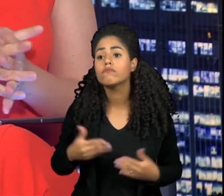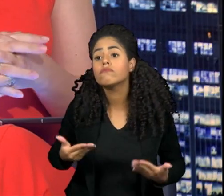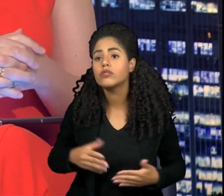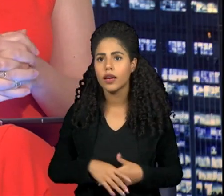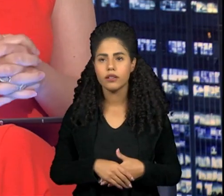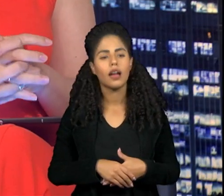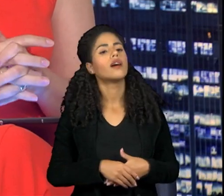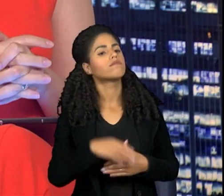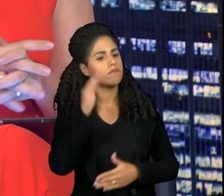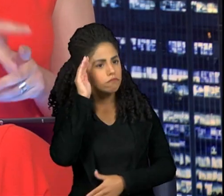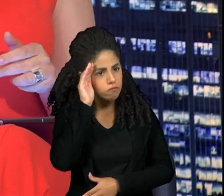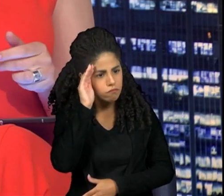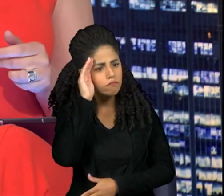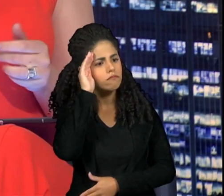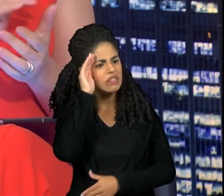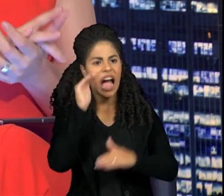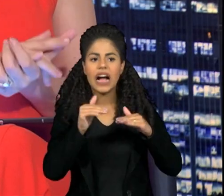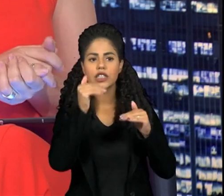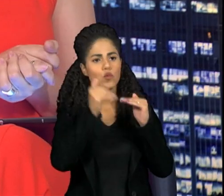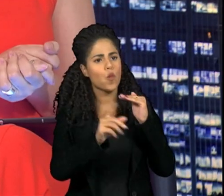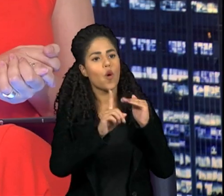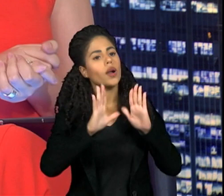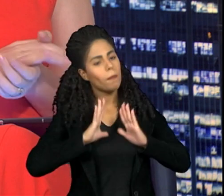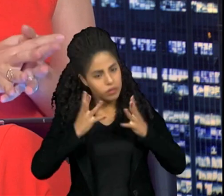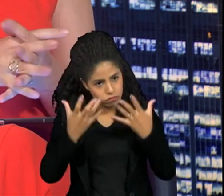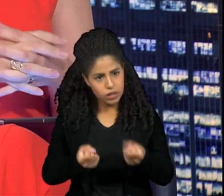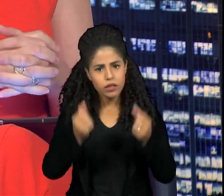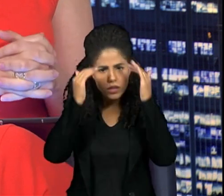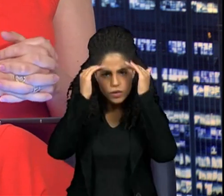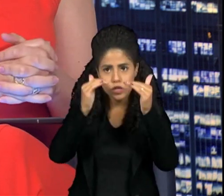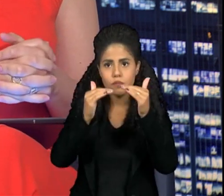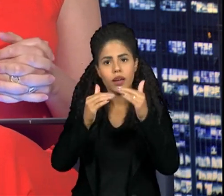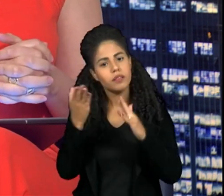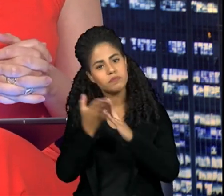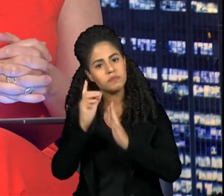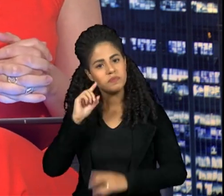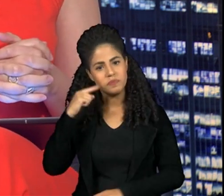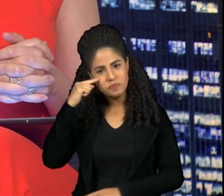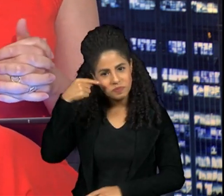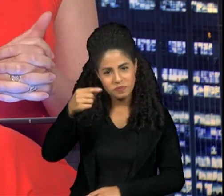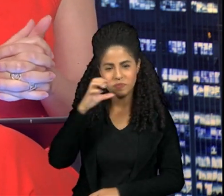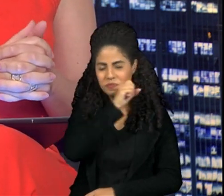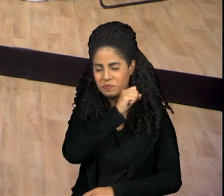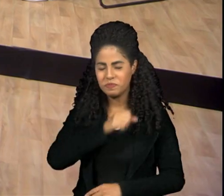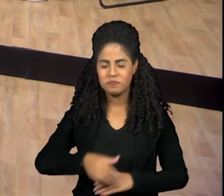né? Mesmo não concordando, né? Nós vamos fazer uma pausinha aqui na nossa conversa, a gente volta já.